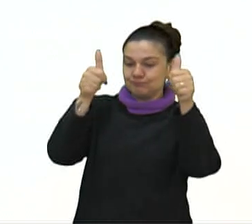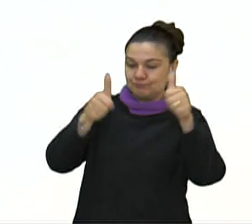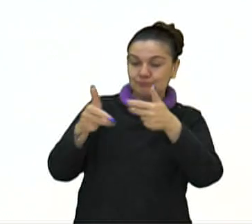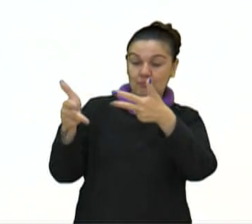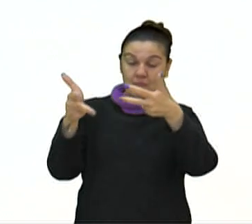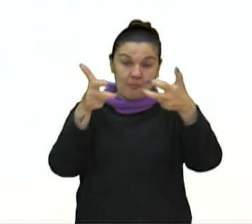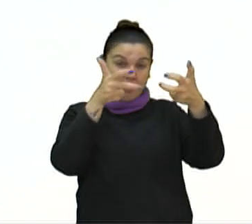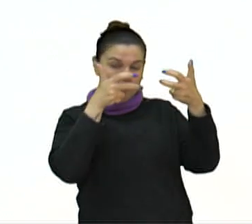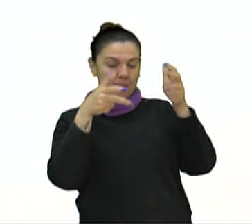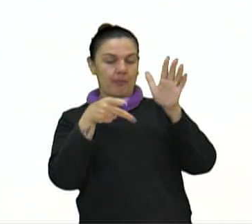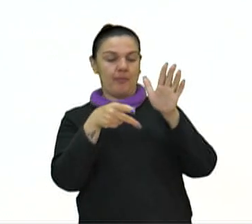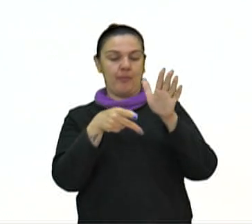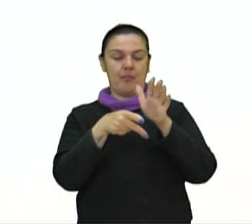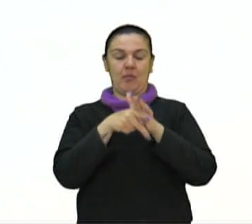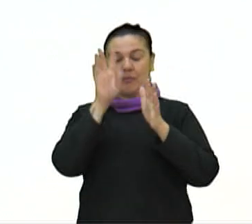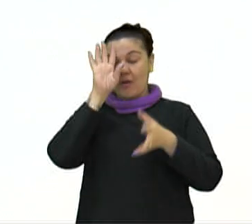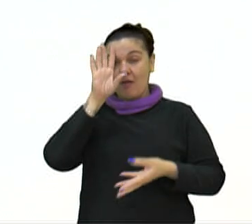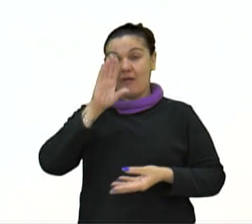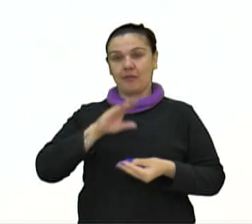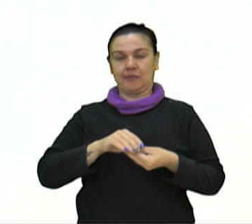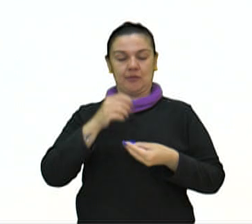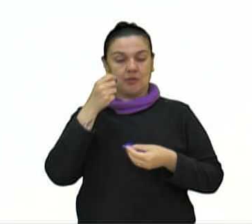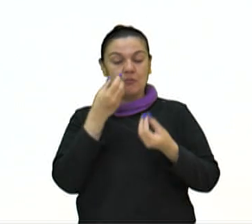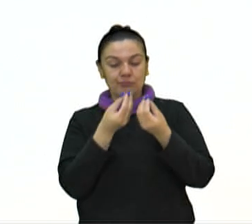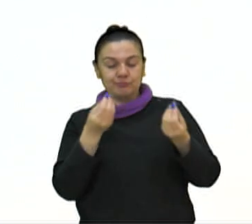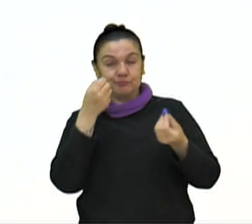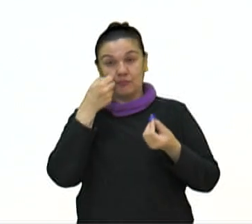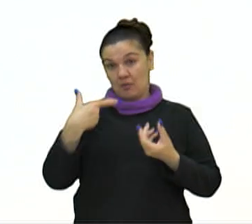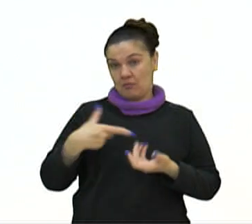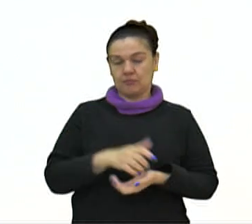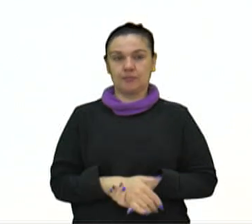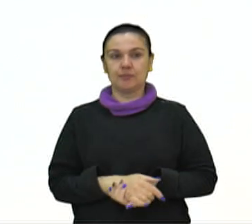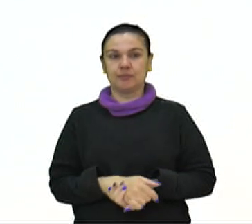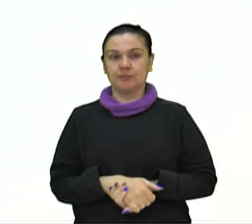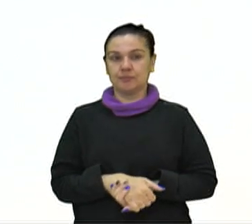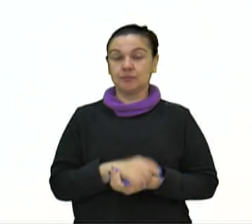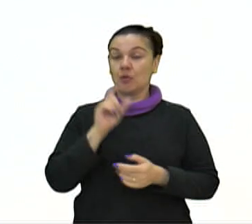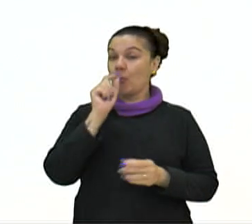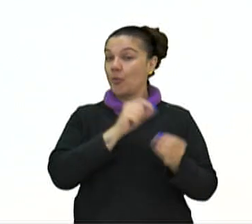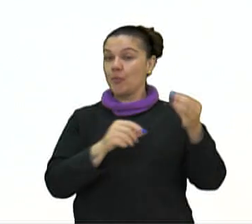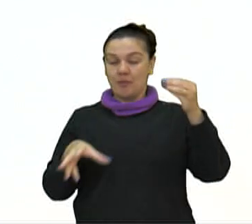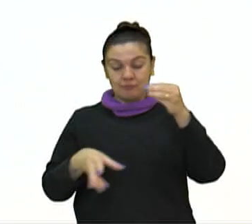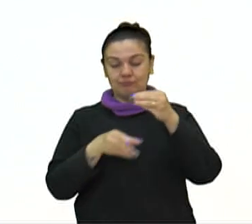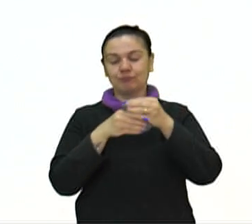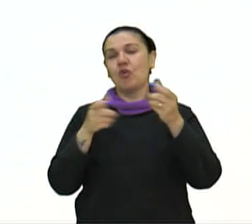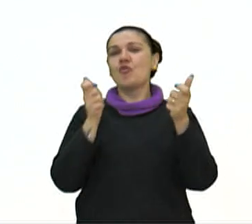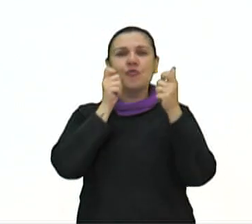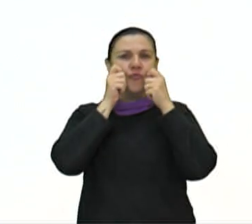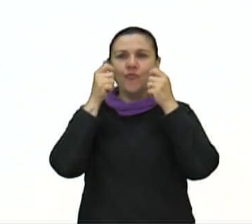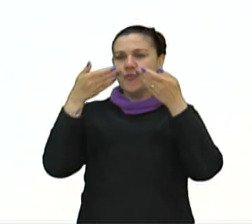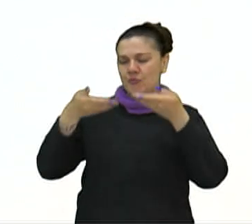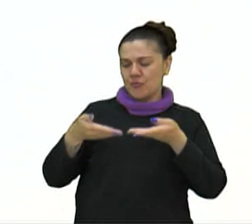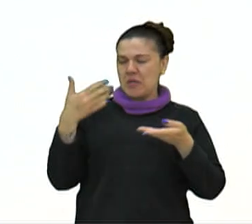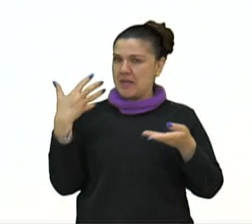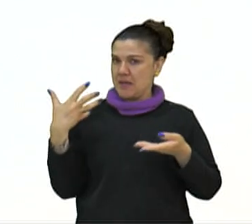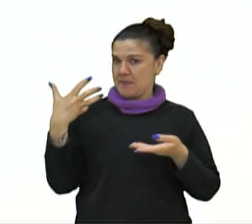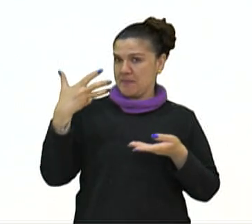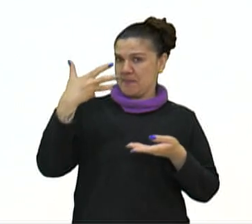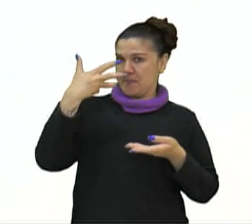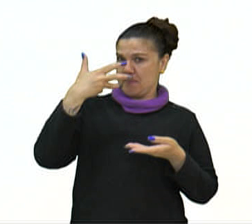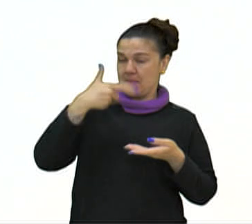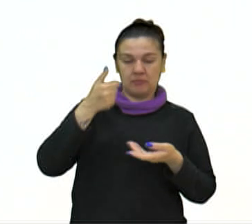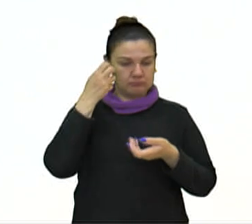podemos discernir na substância gato, por assim dizer. Então, os atributos do gato seriam a fofura, a beleza,